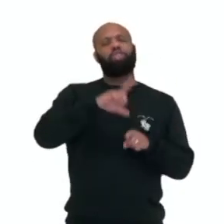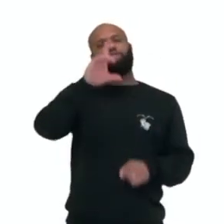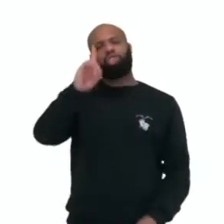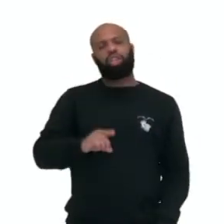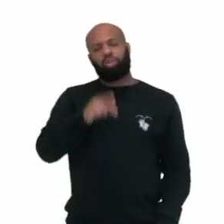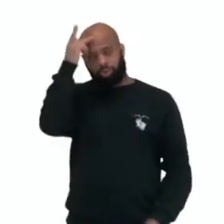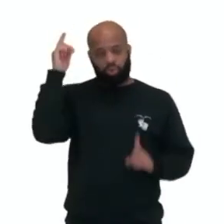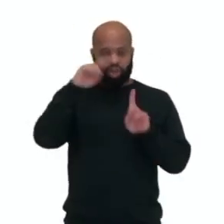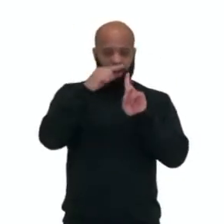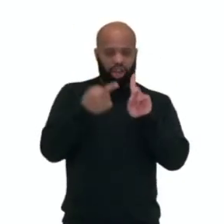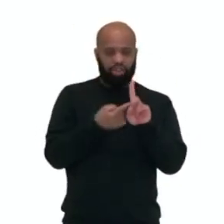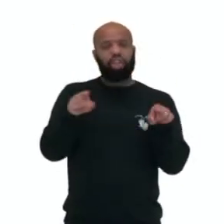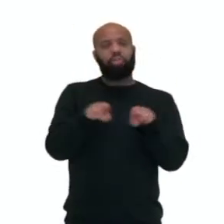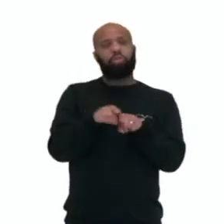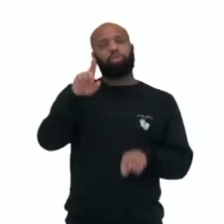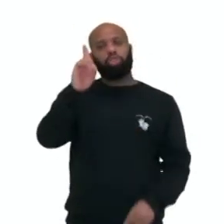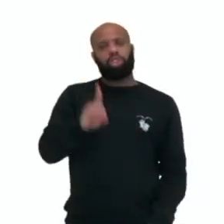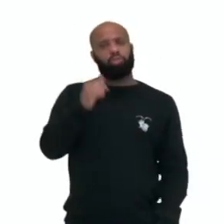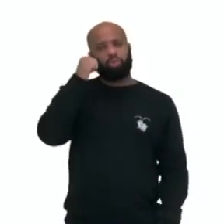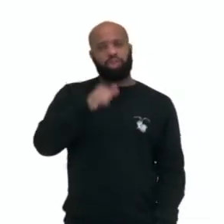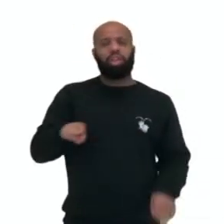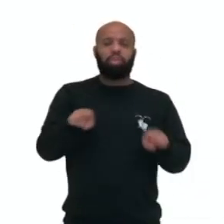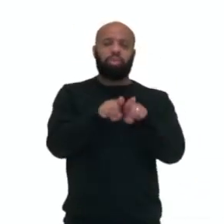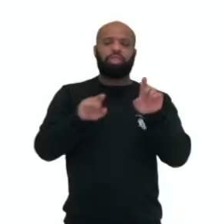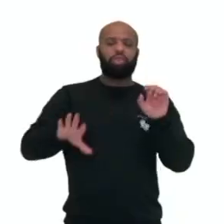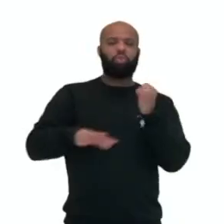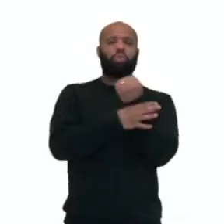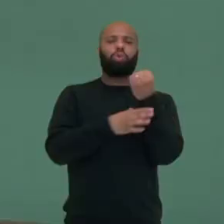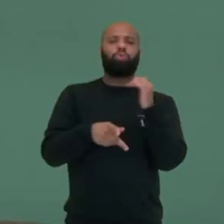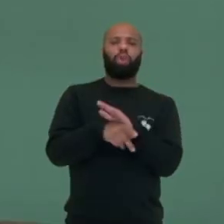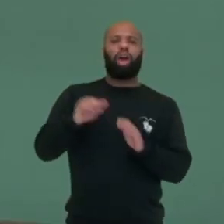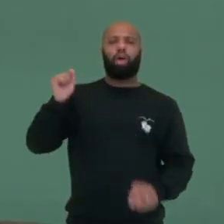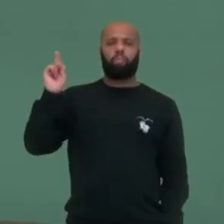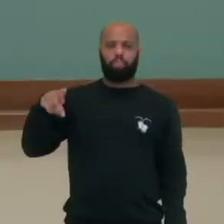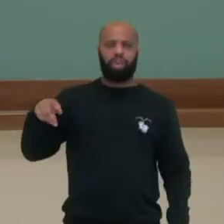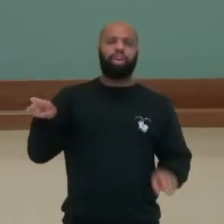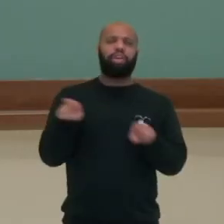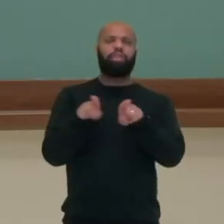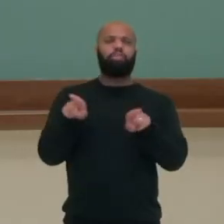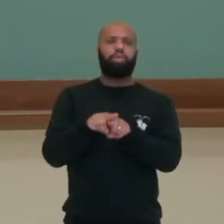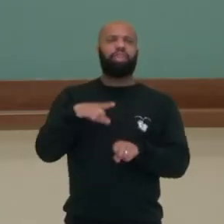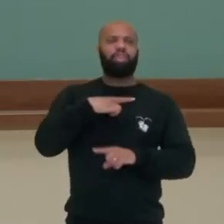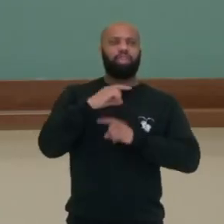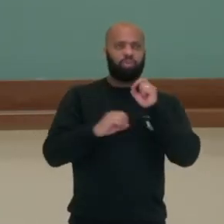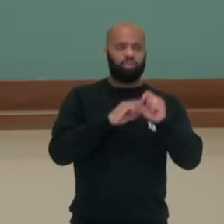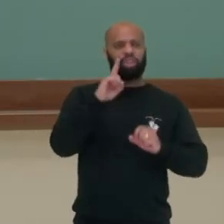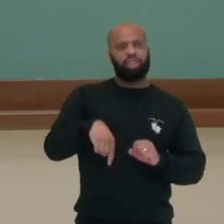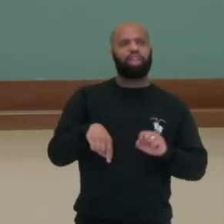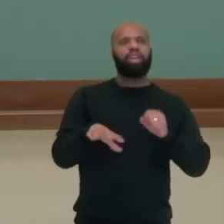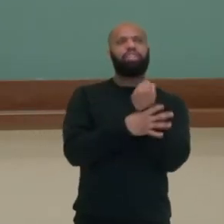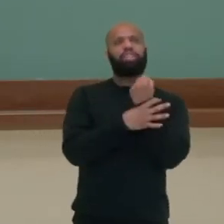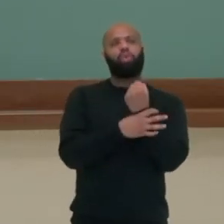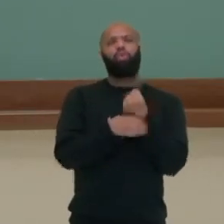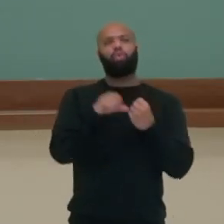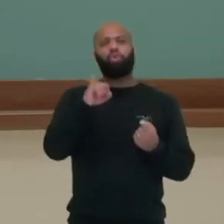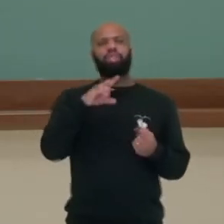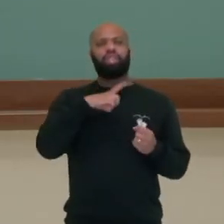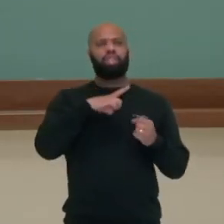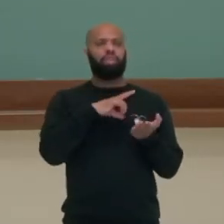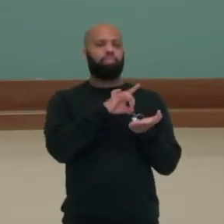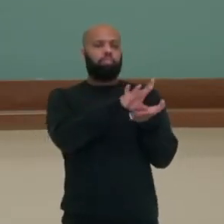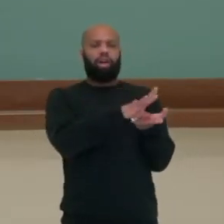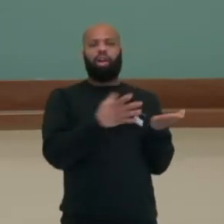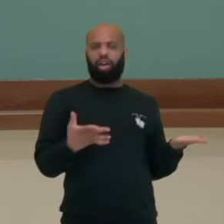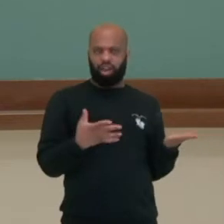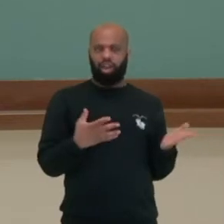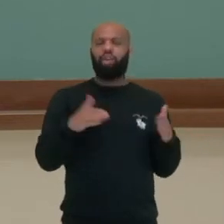e da mulher, a seguridade social, a aposentadoria e ainda o seguro-desemprego. Esses direitos que já existiam, a maioria deles